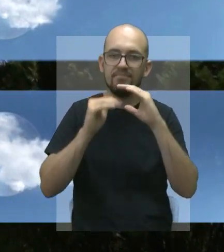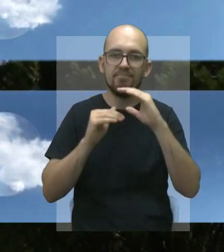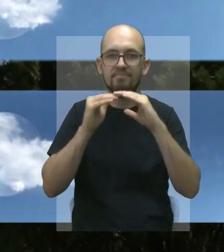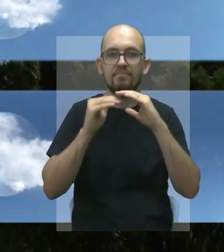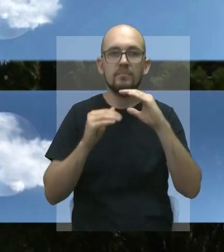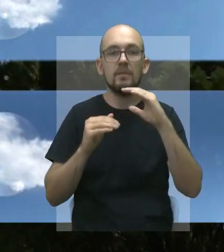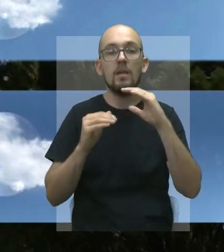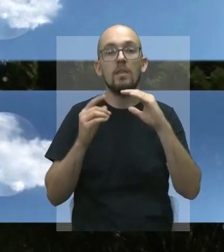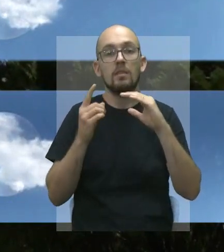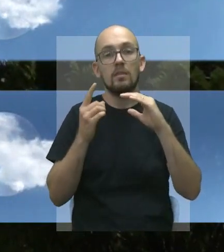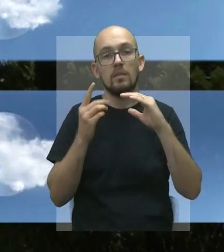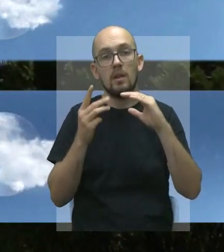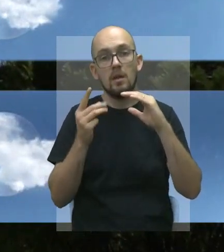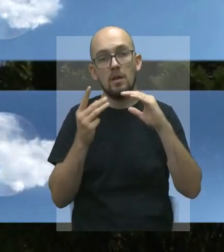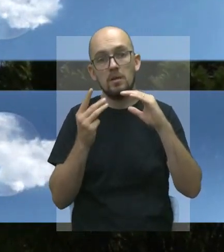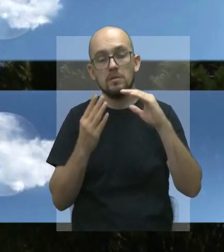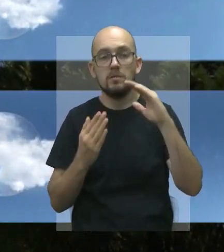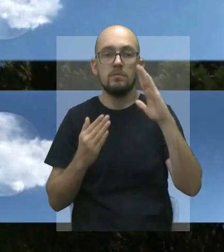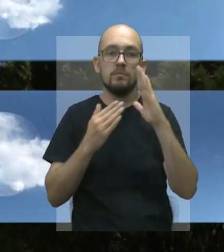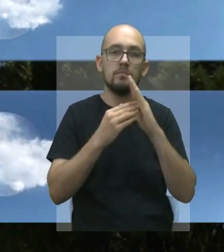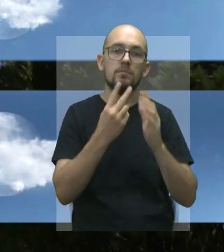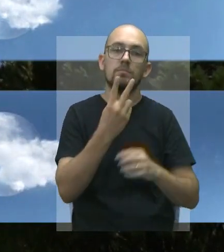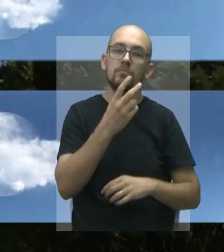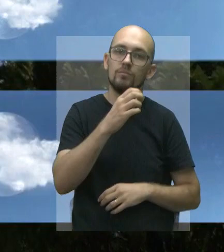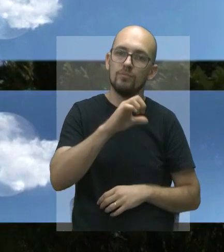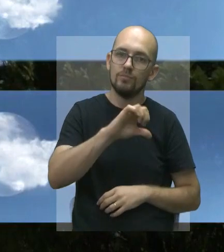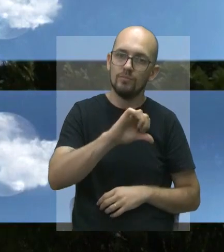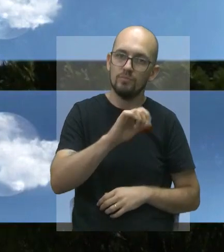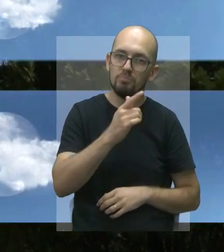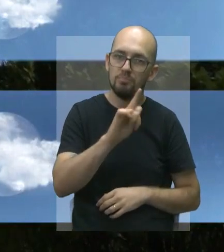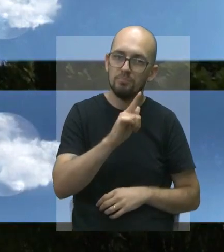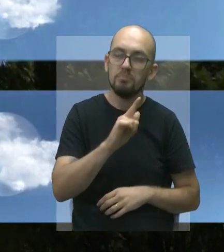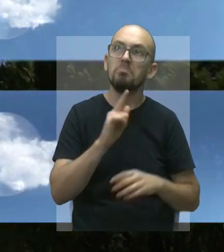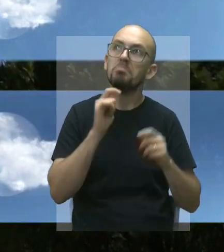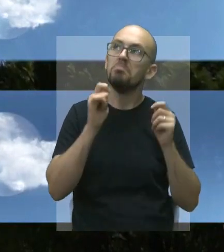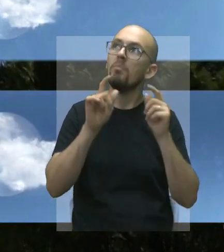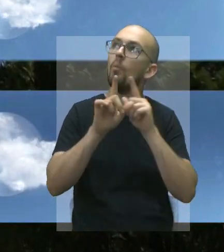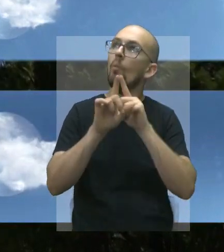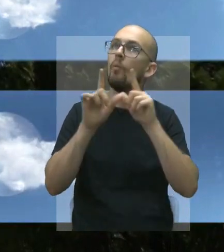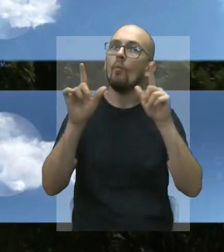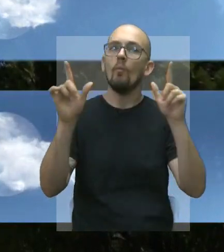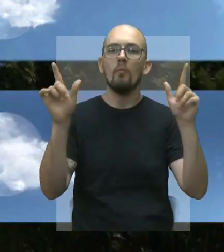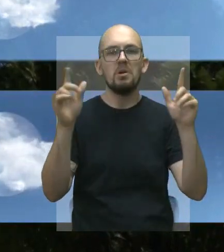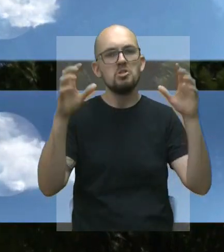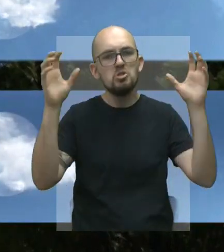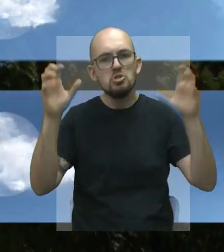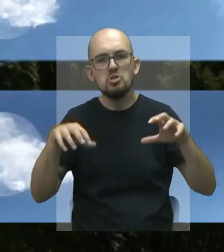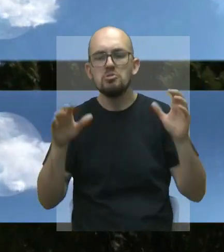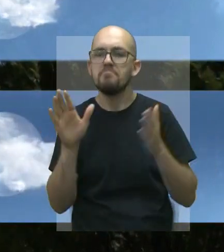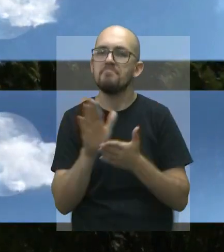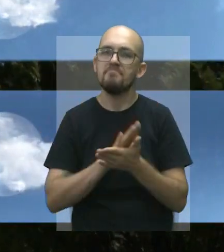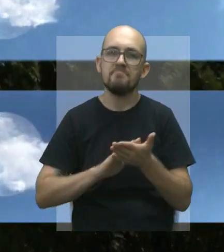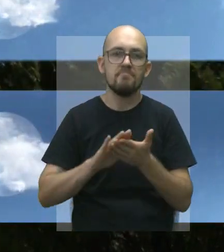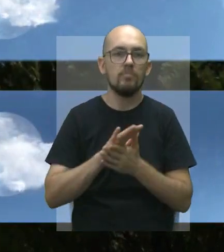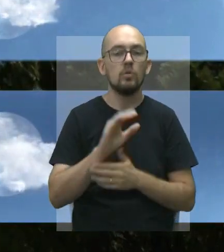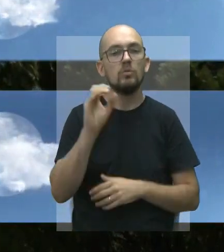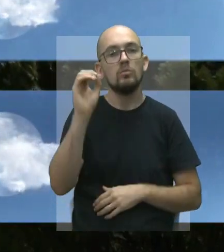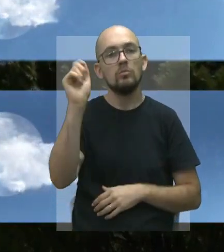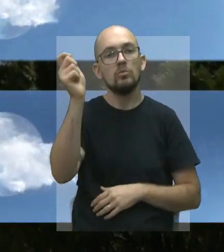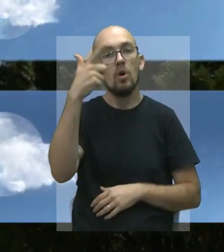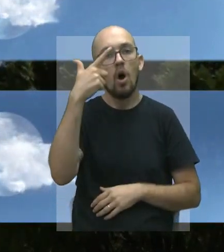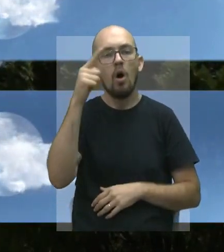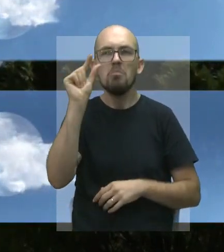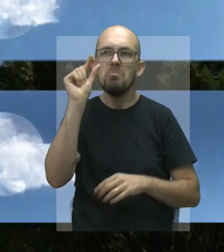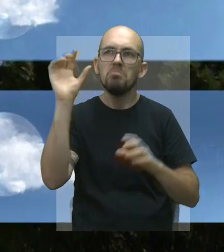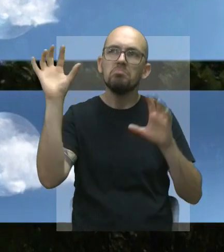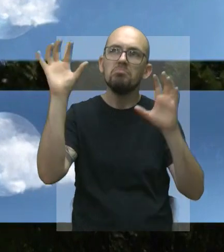que se eleva um pouquinho, vai a 29 graus. Tempo também firme, sem previsão de chuva, sol com algumas